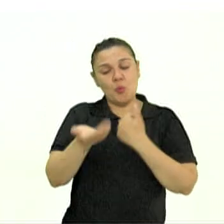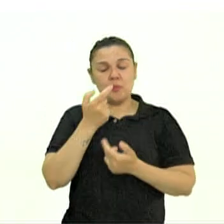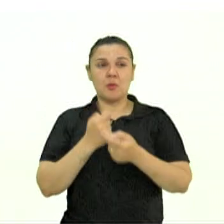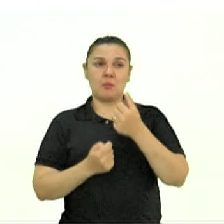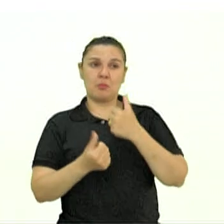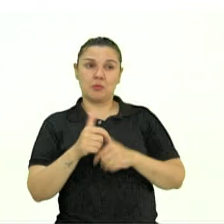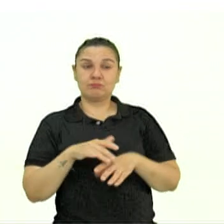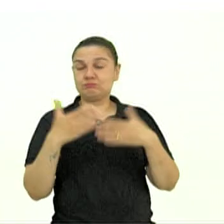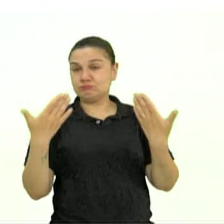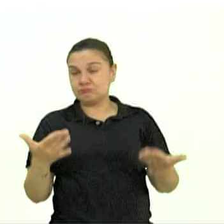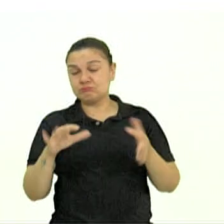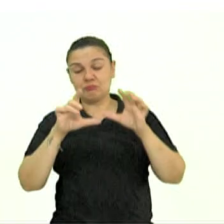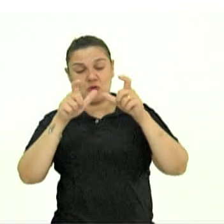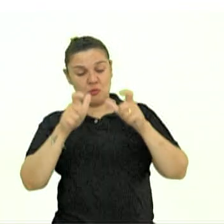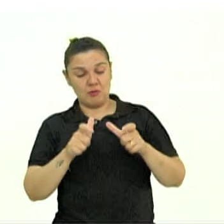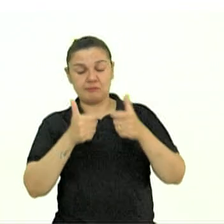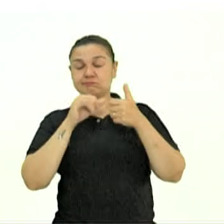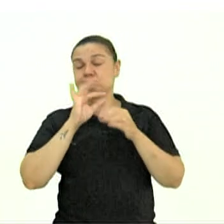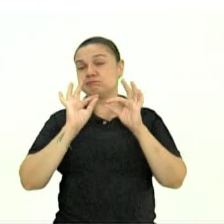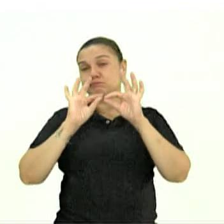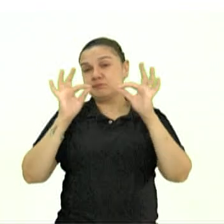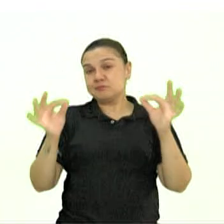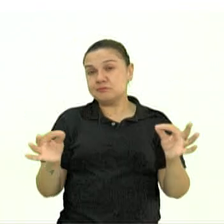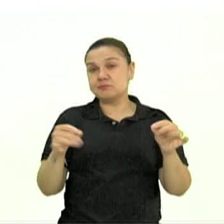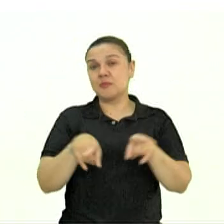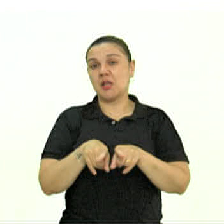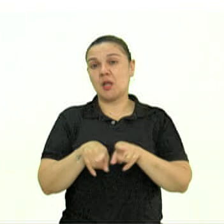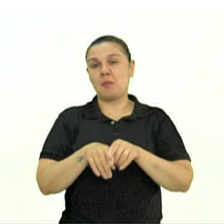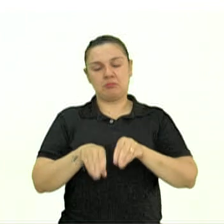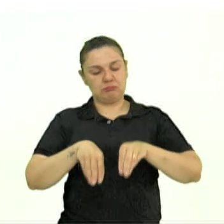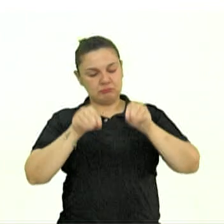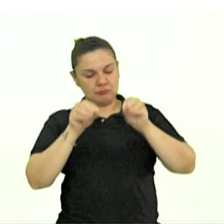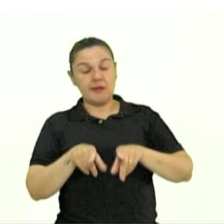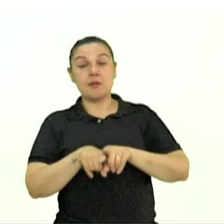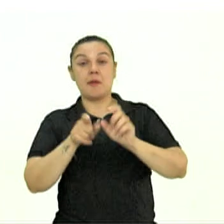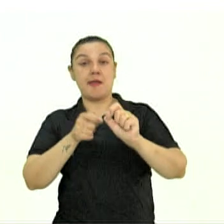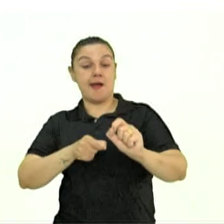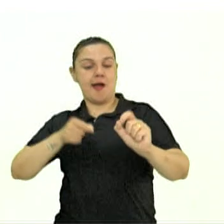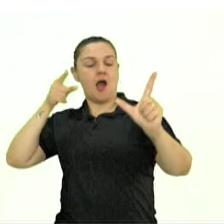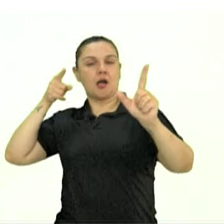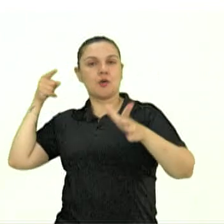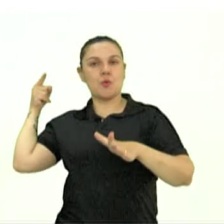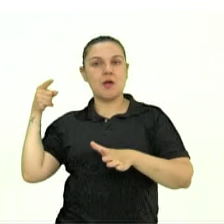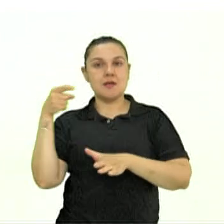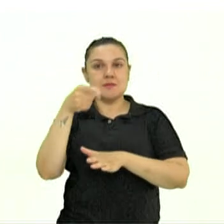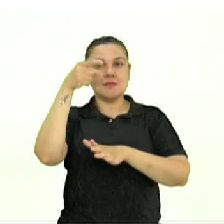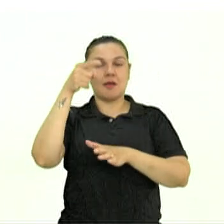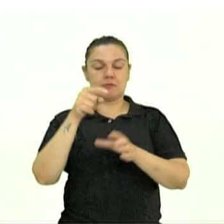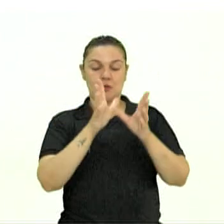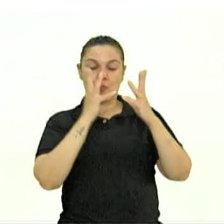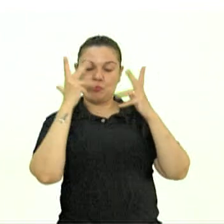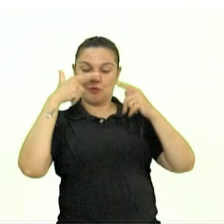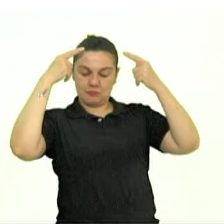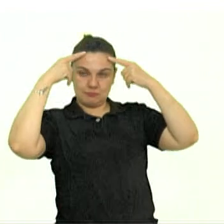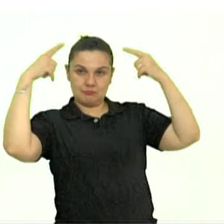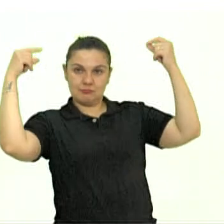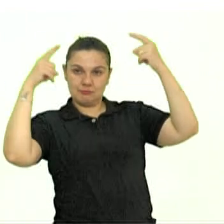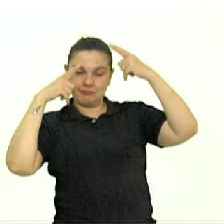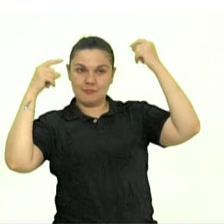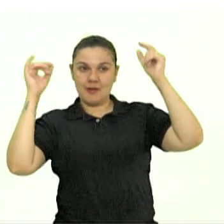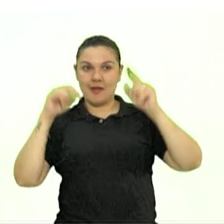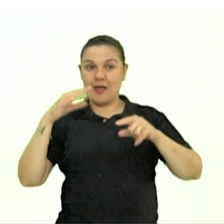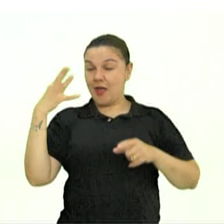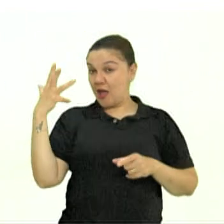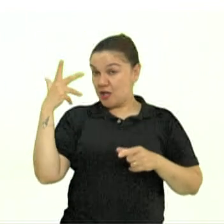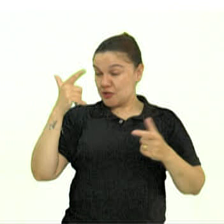Pobres choupanas e algodões tecidos, e o arco e as setas e as vistosas penas são as nossas